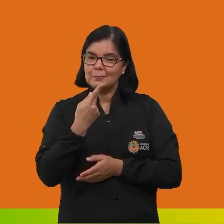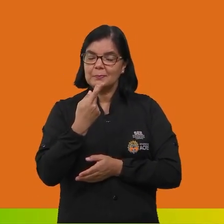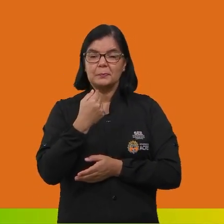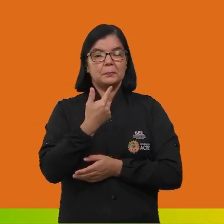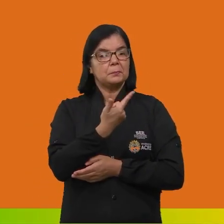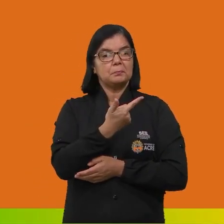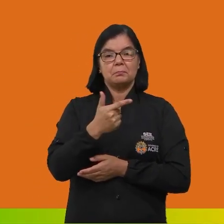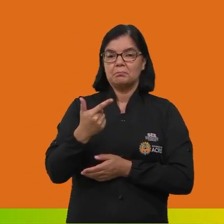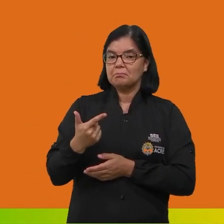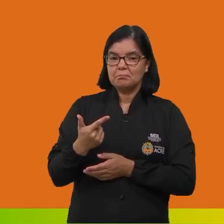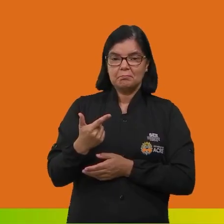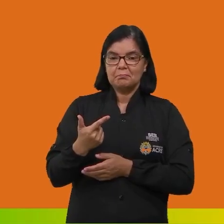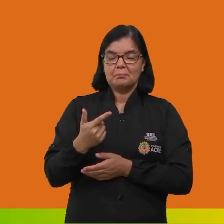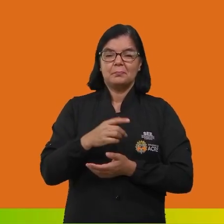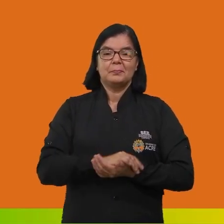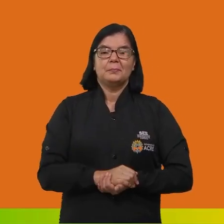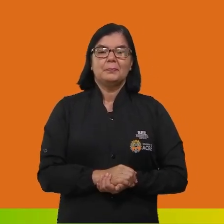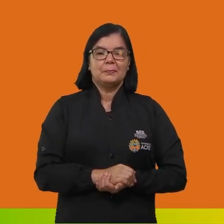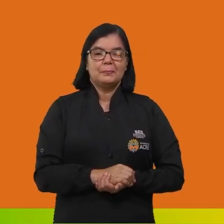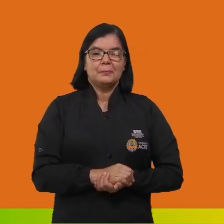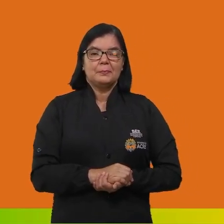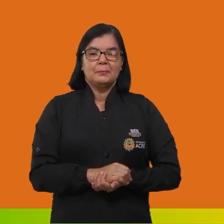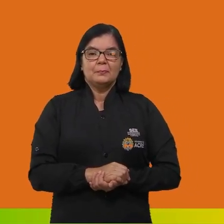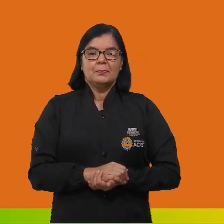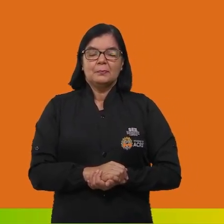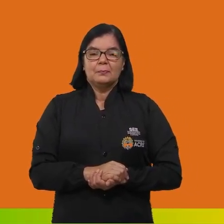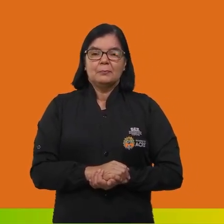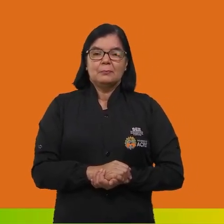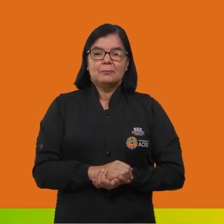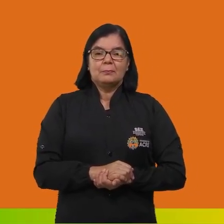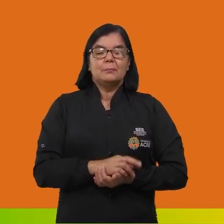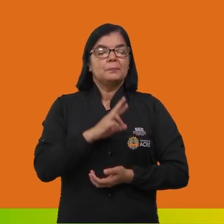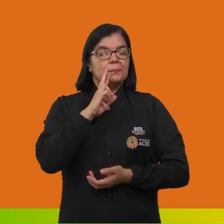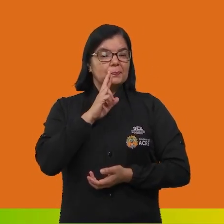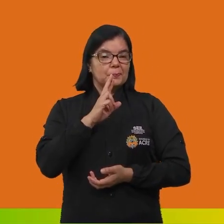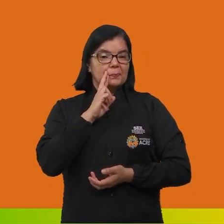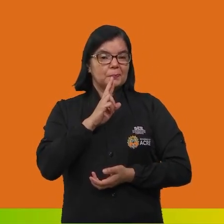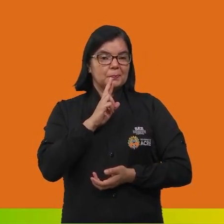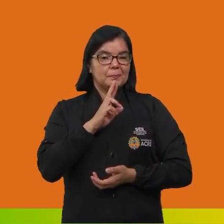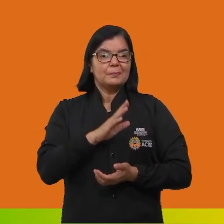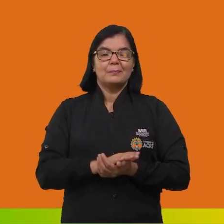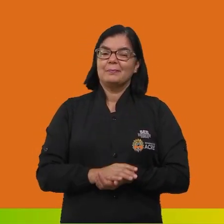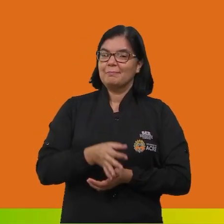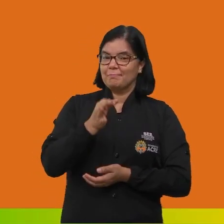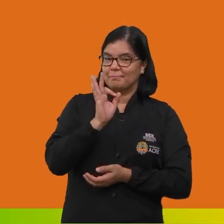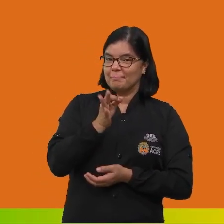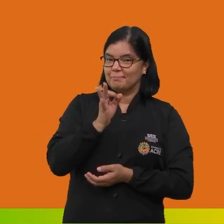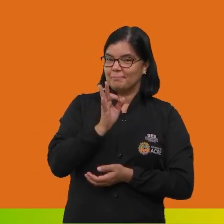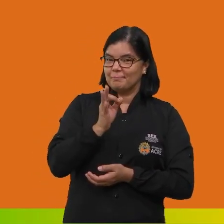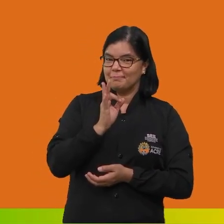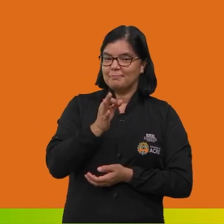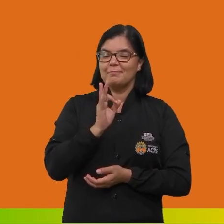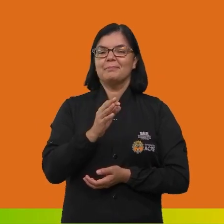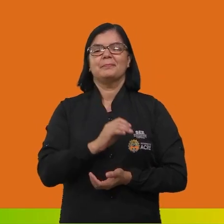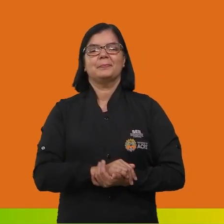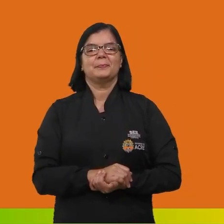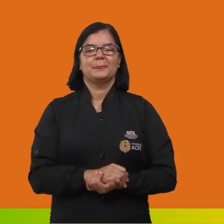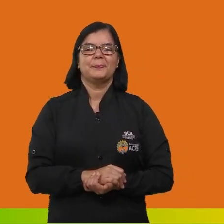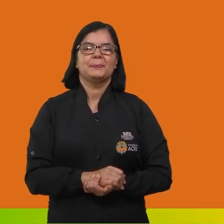seja, não existe uma linguagem falada. Então, esta afirmação aqui é